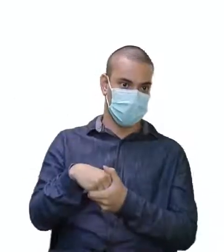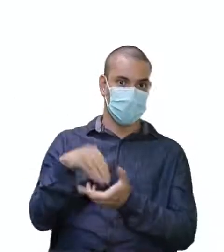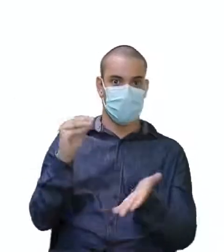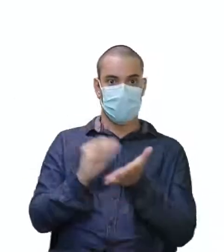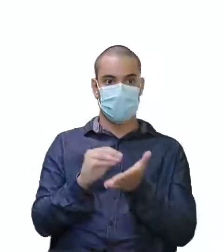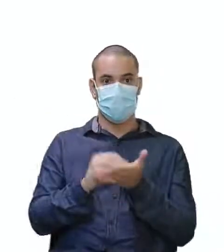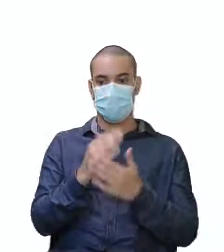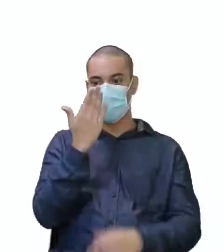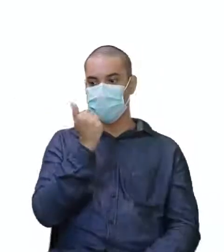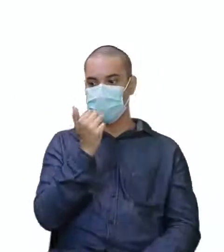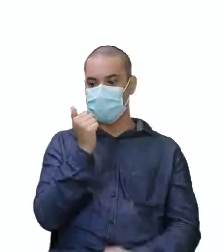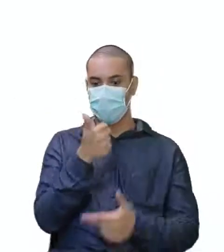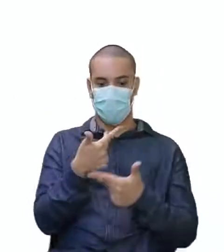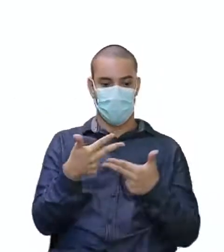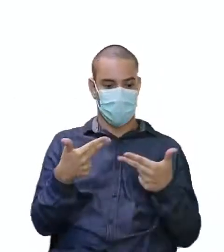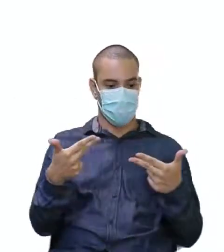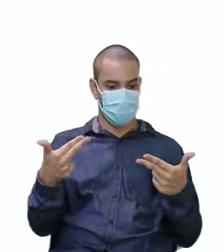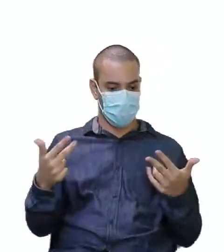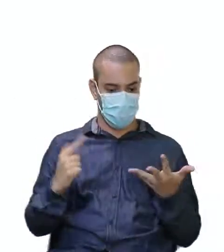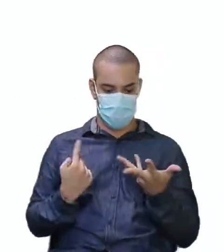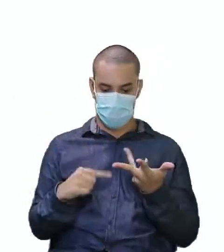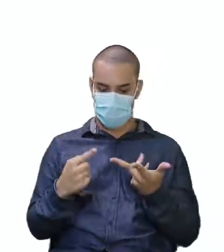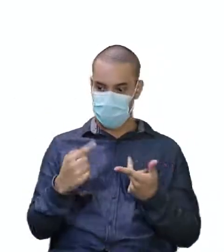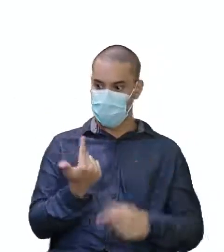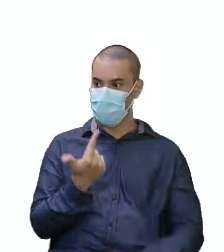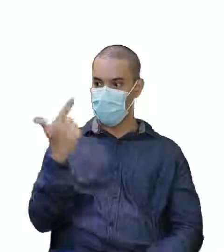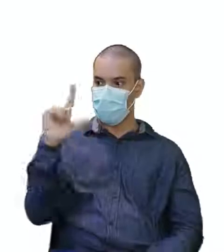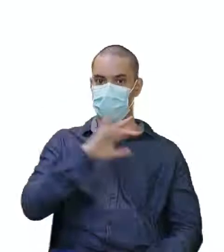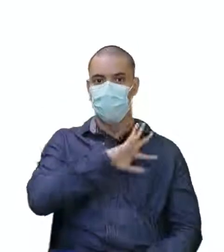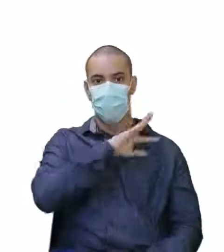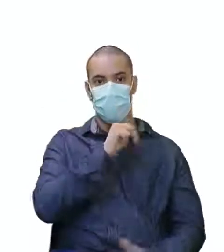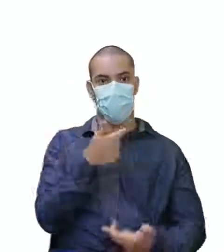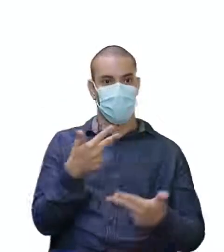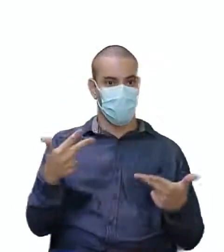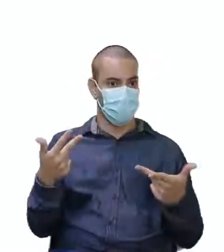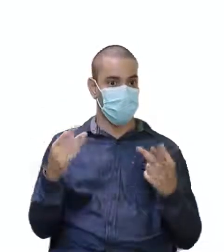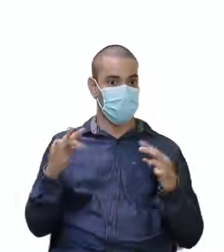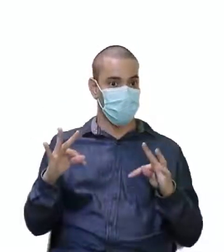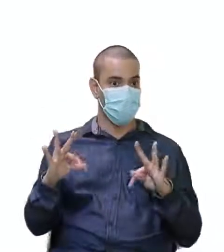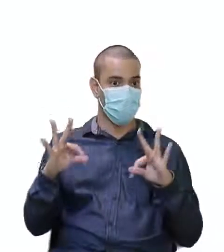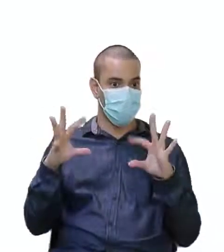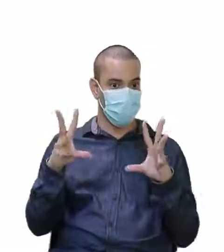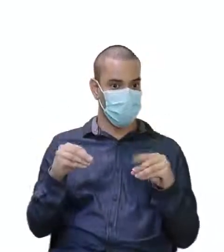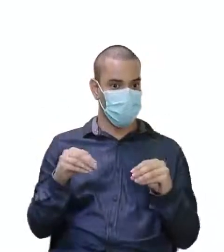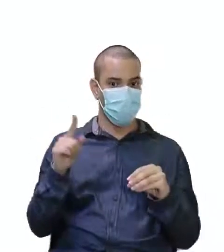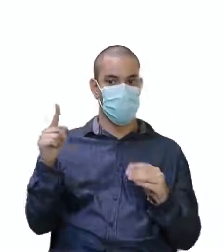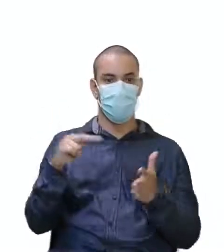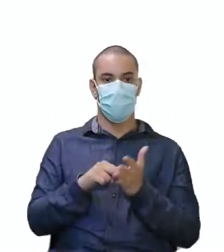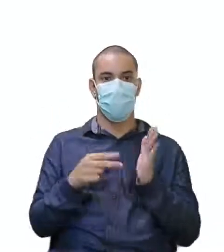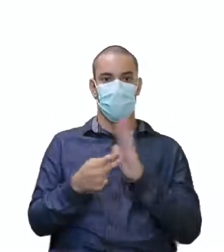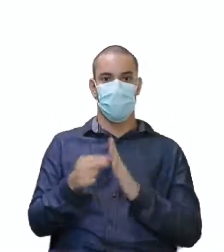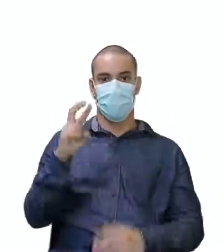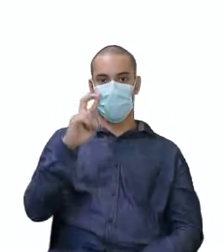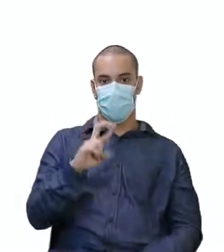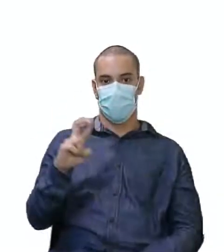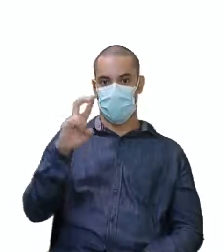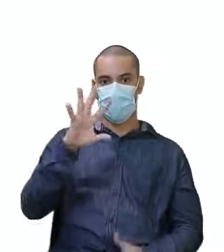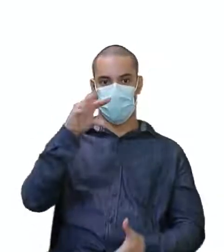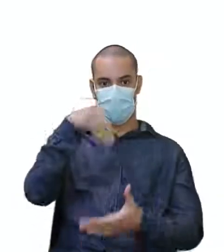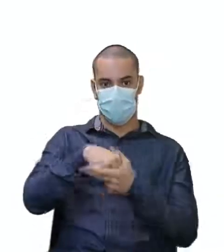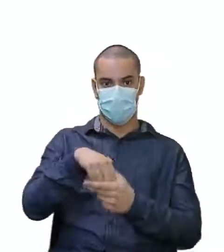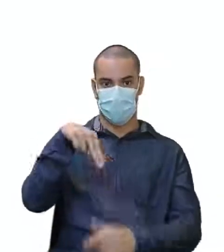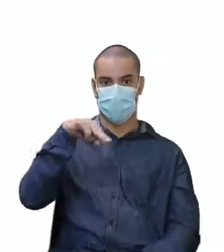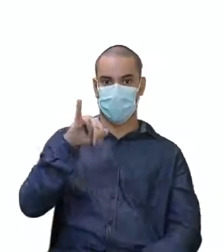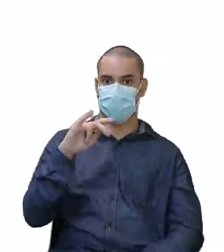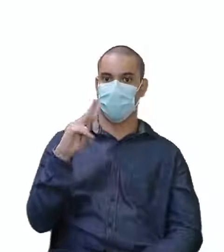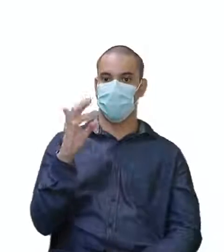de alimentação de vários outros animais, tá bom? Tudo isso a gente observa no nicho ecológico.